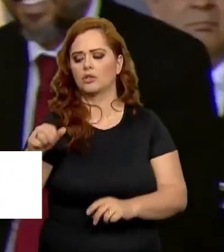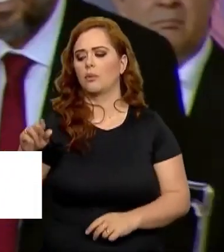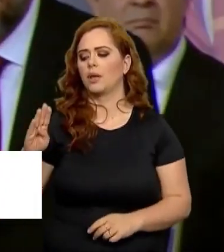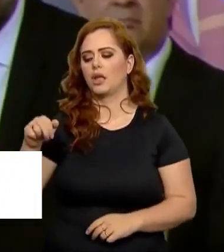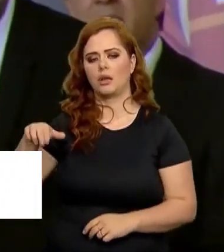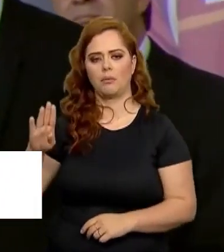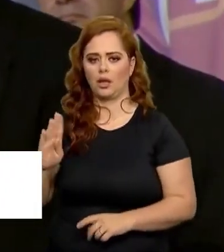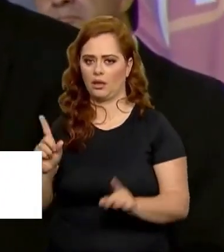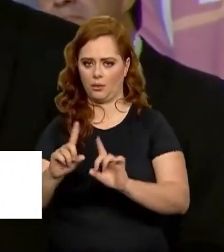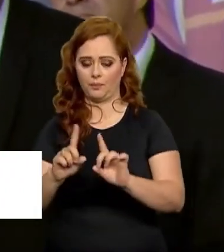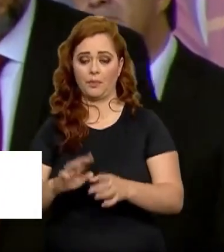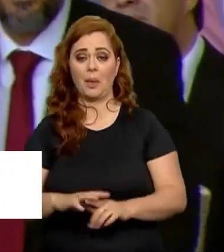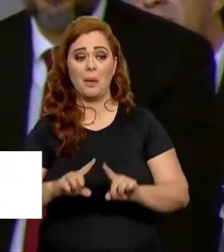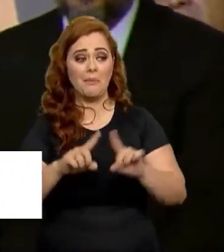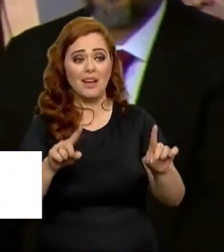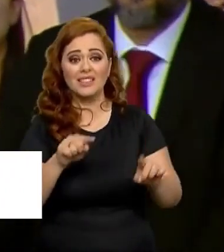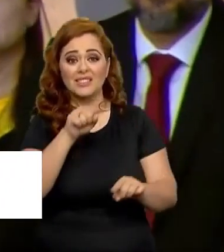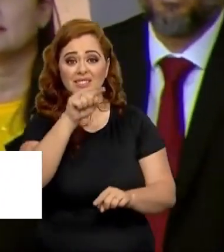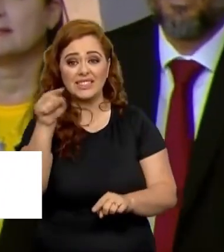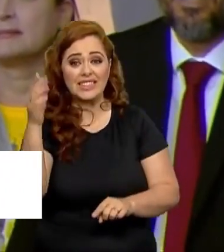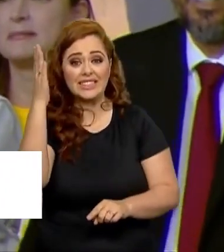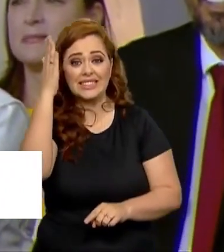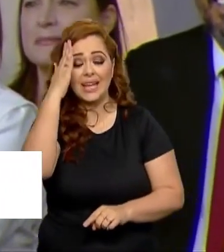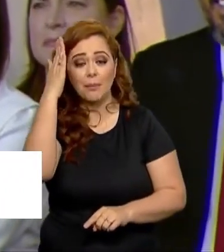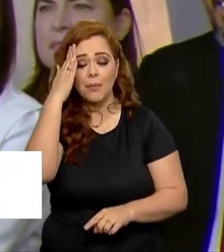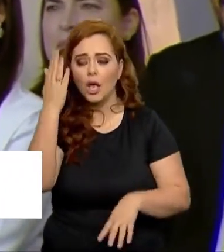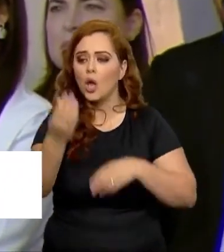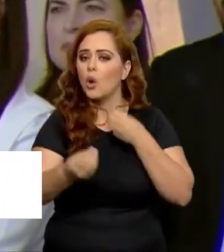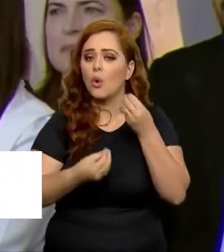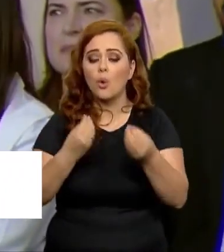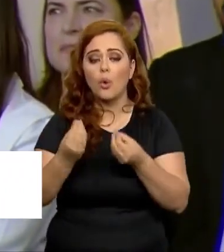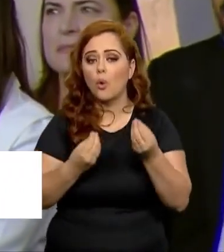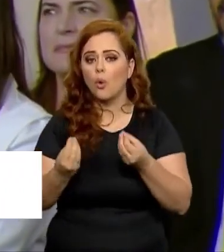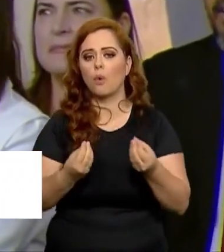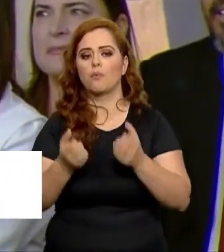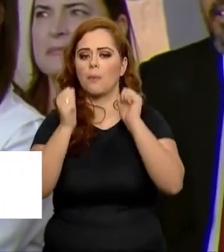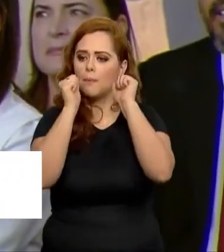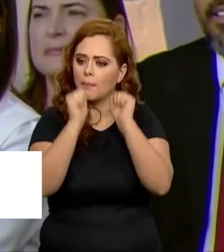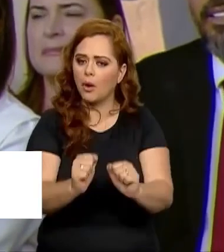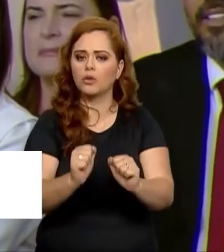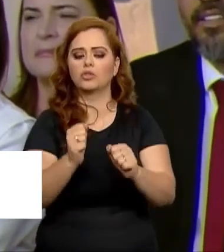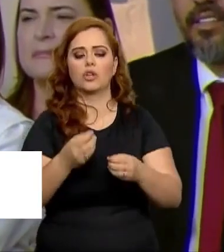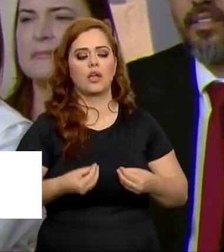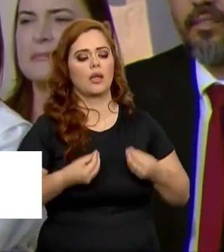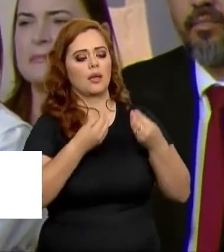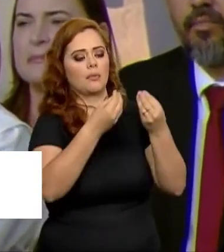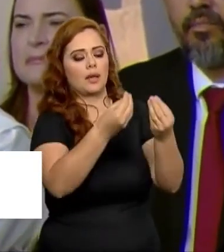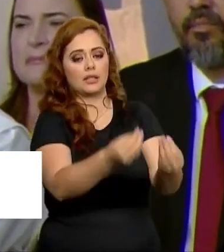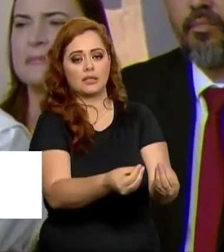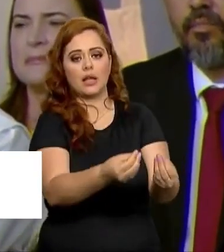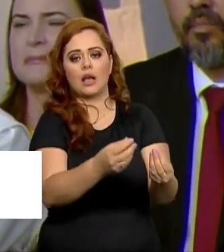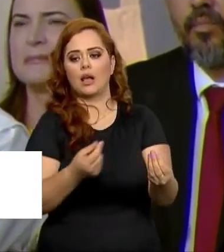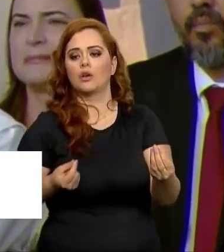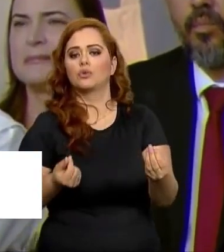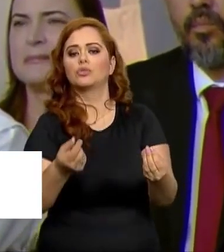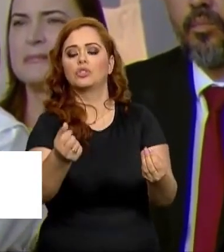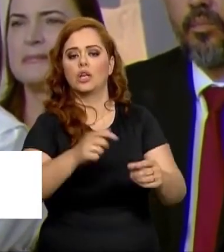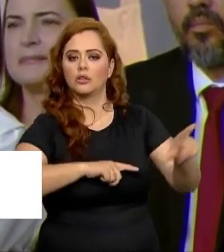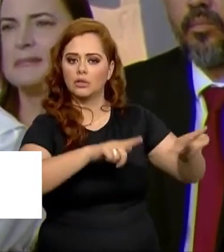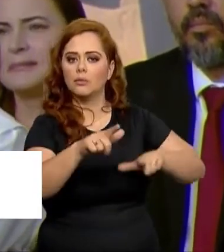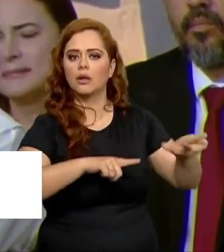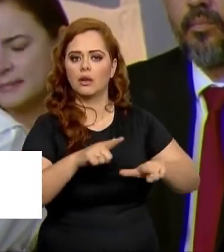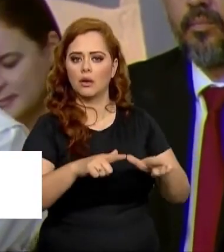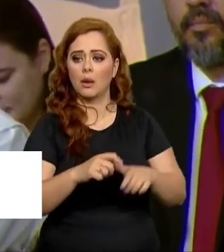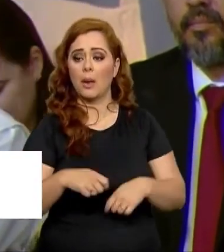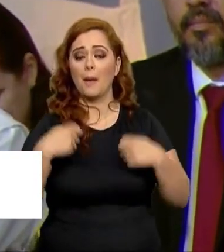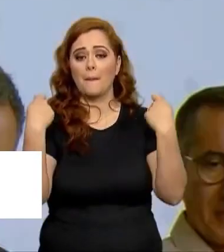BNB, para vocês saberem como é que a gente pode emprestar dinheiro para o povo trabalhador. A